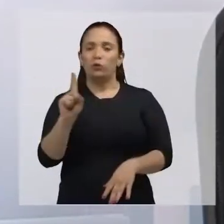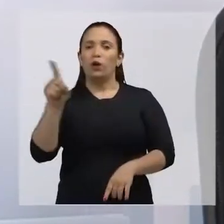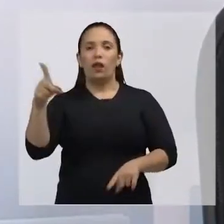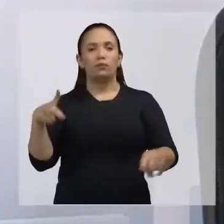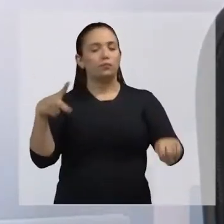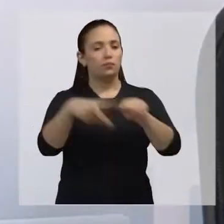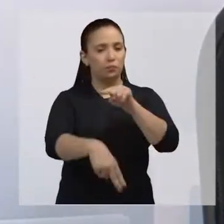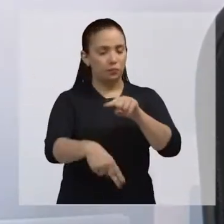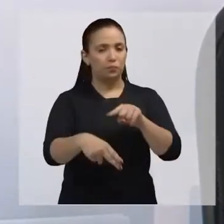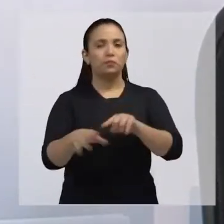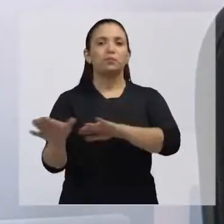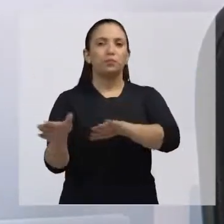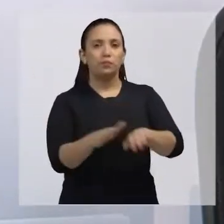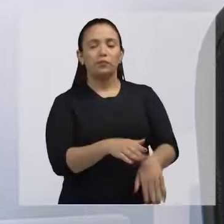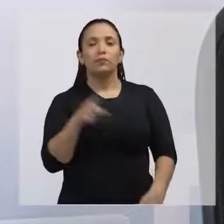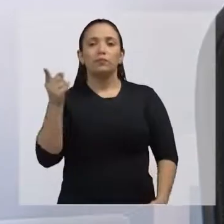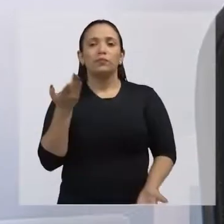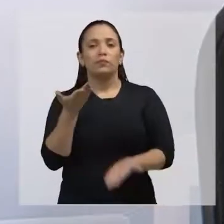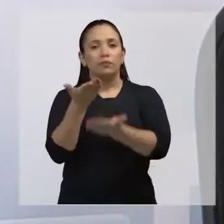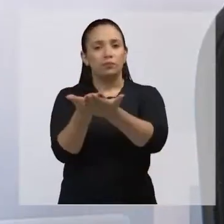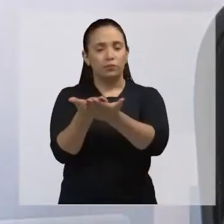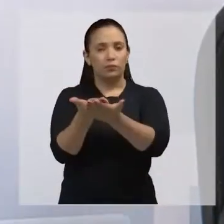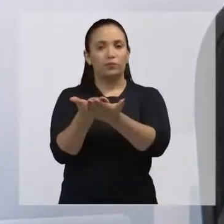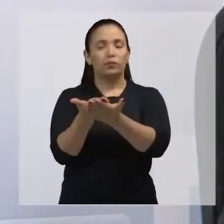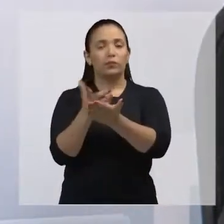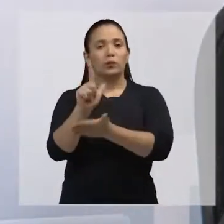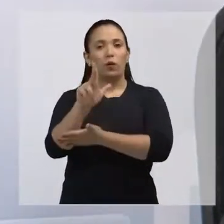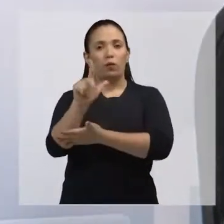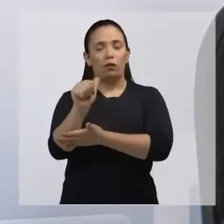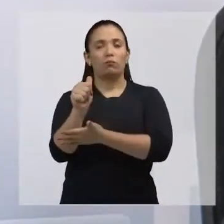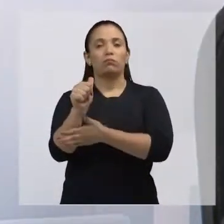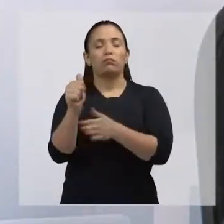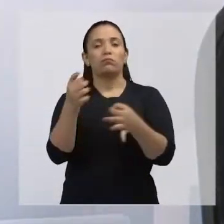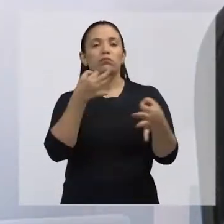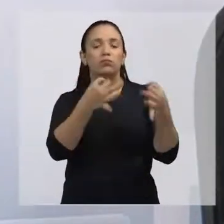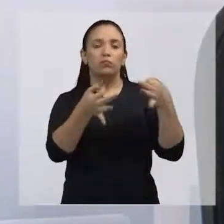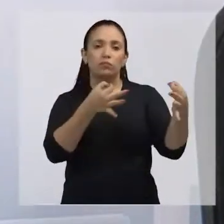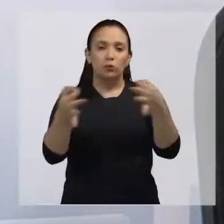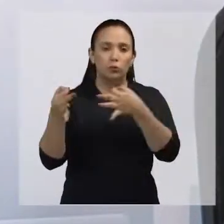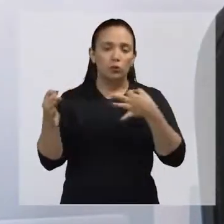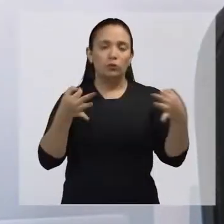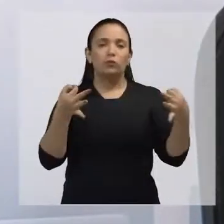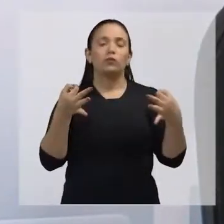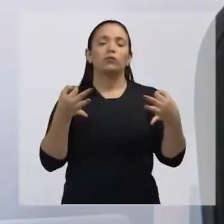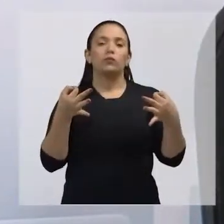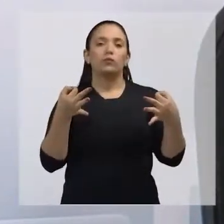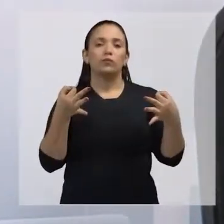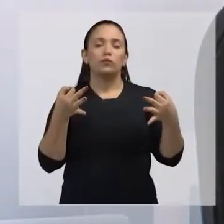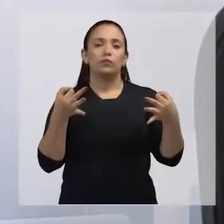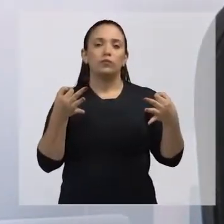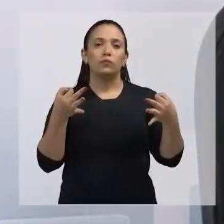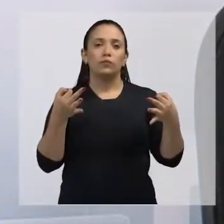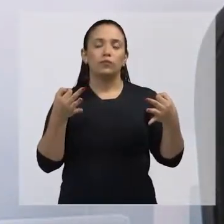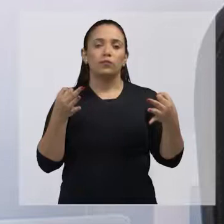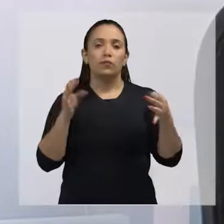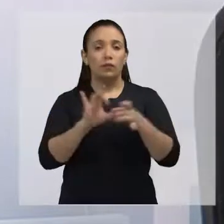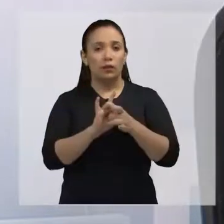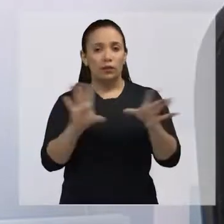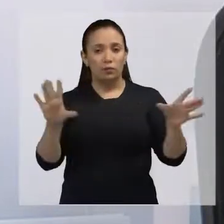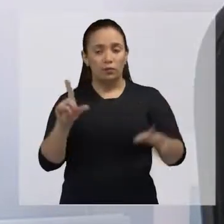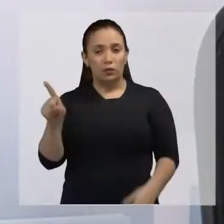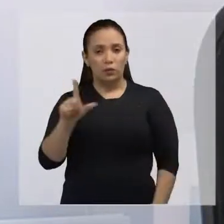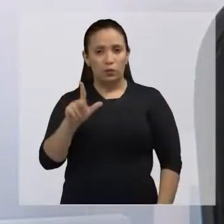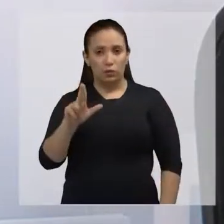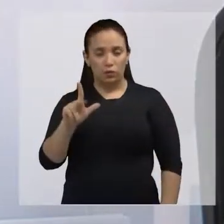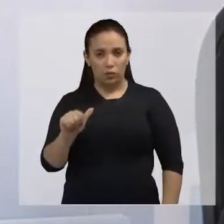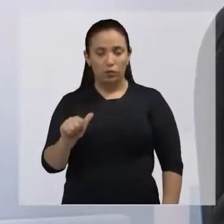o habeas corpus na frente. E personalizou a discussão da liberdade do Lula,